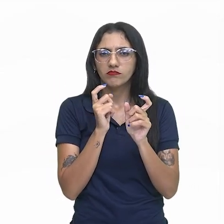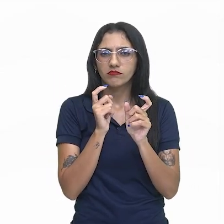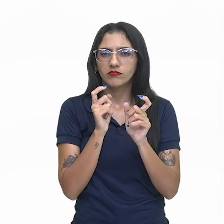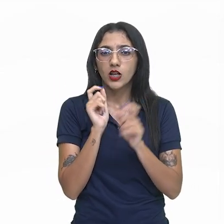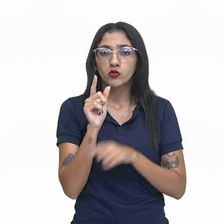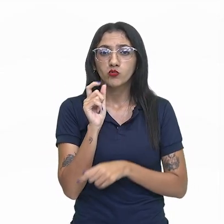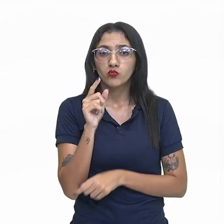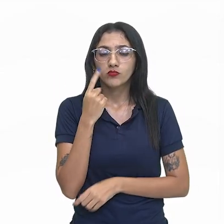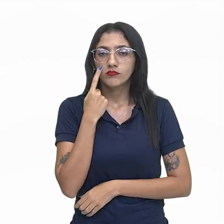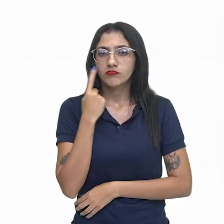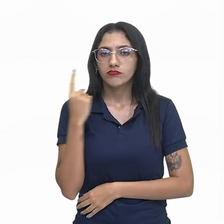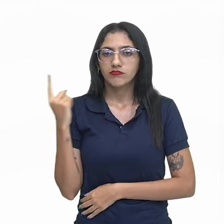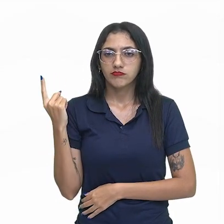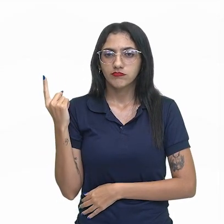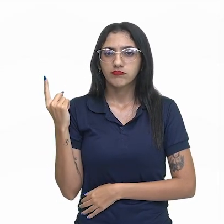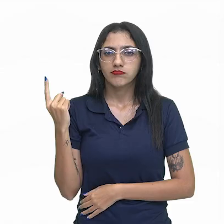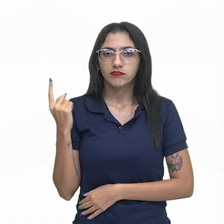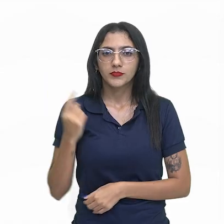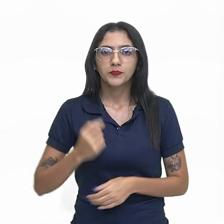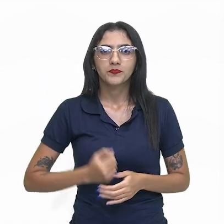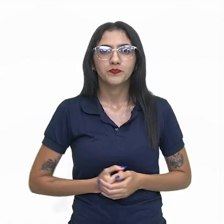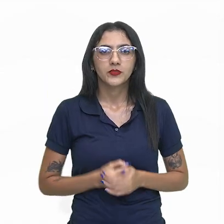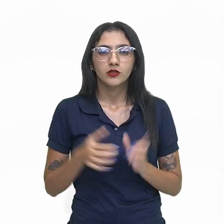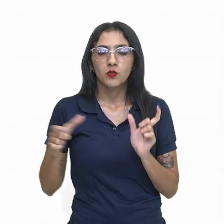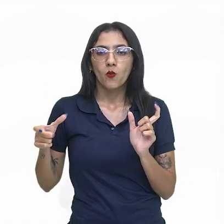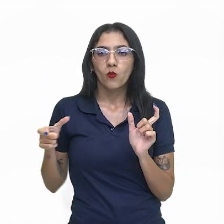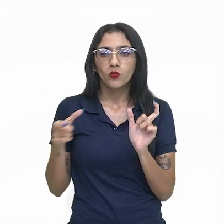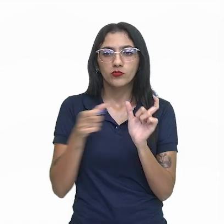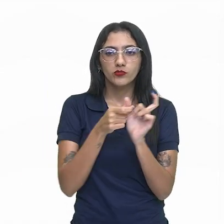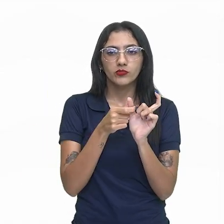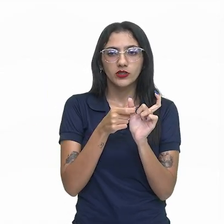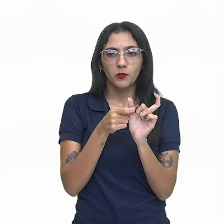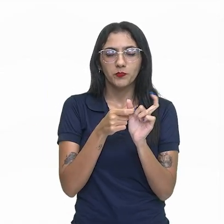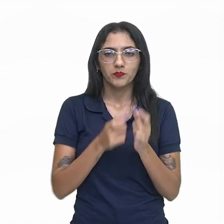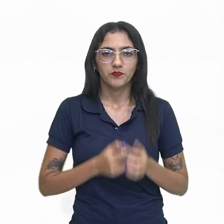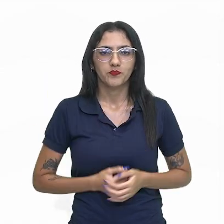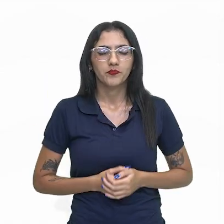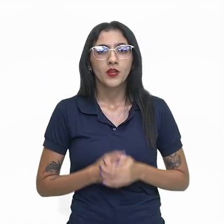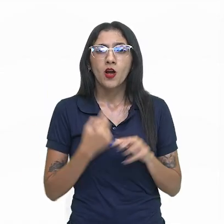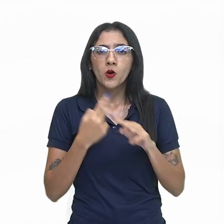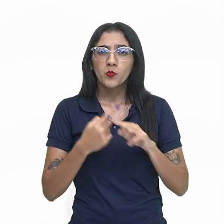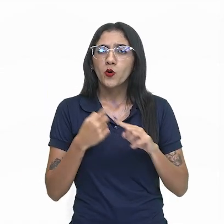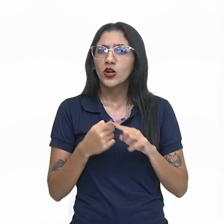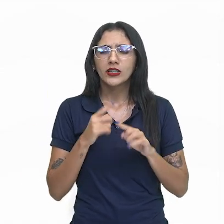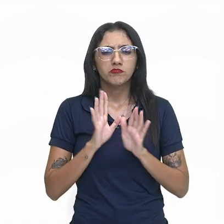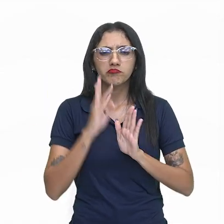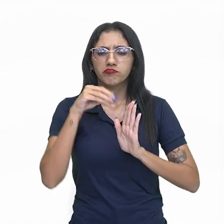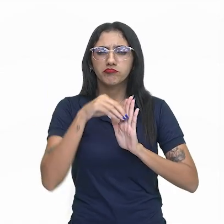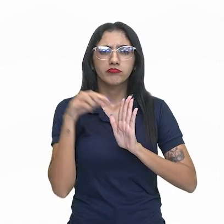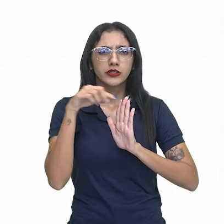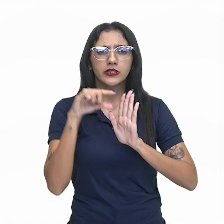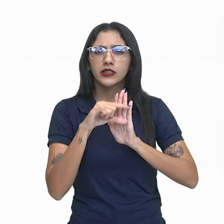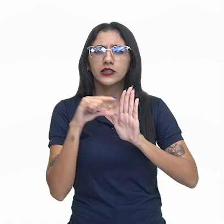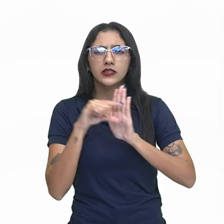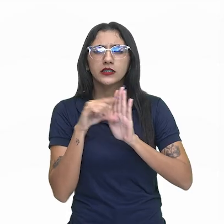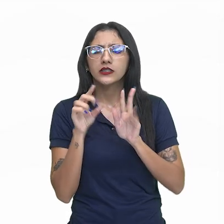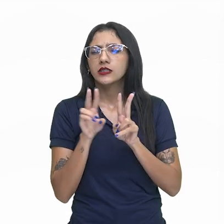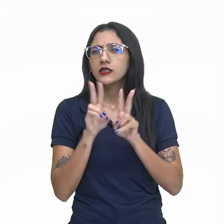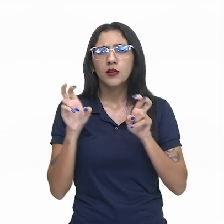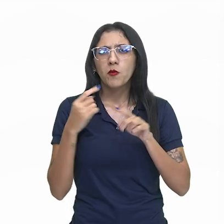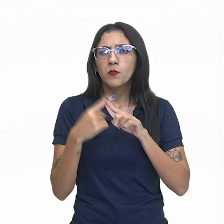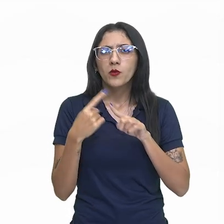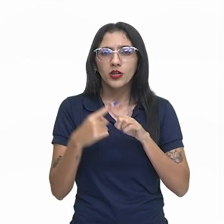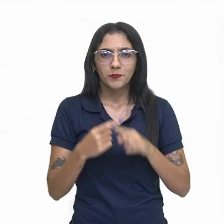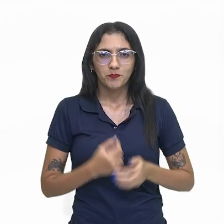destacadas? São as conjunções. E por que elas entram neste assunto? Porque